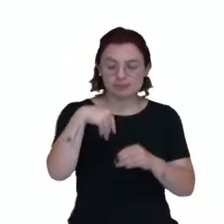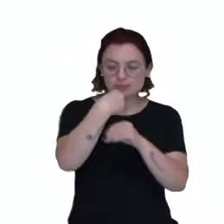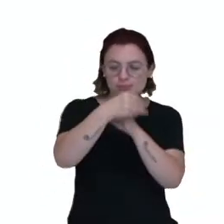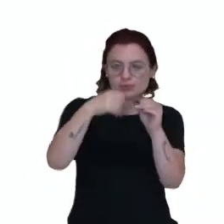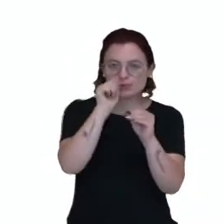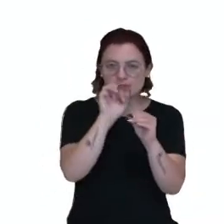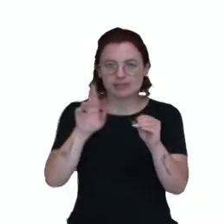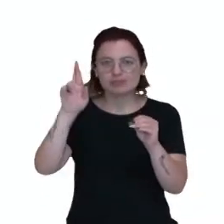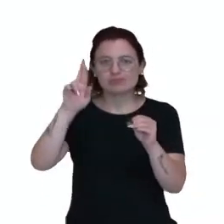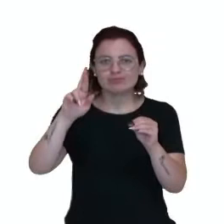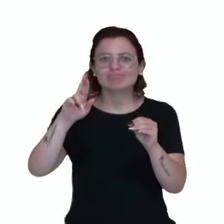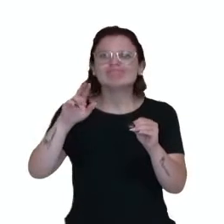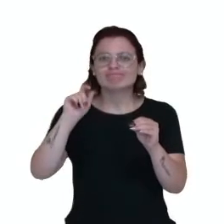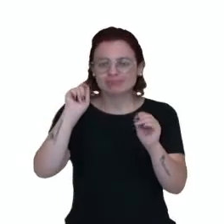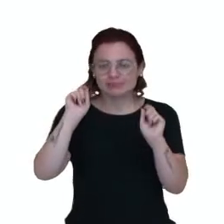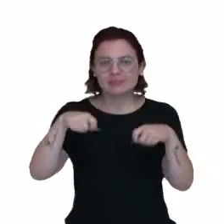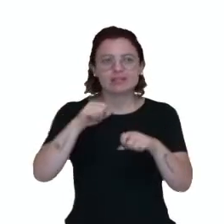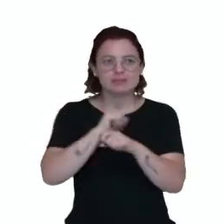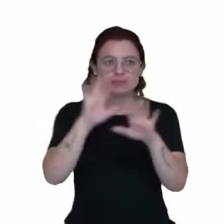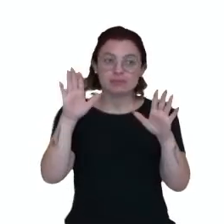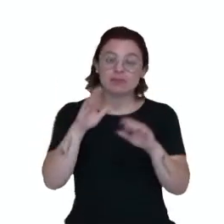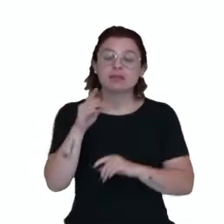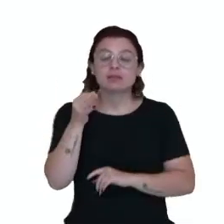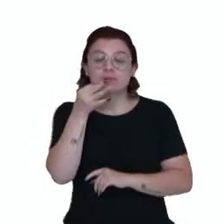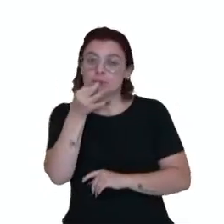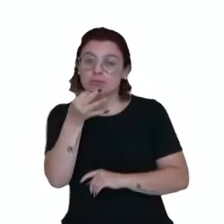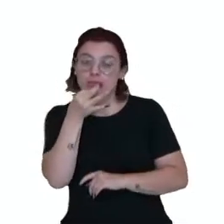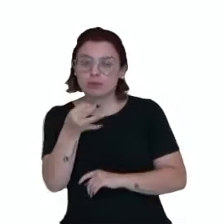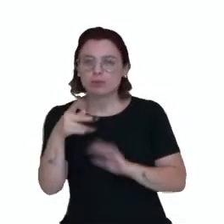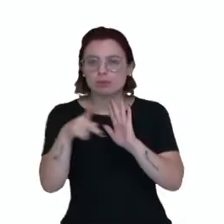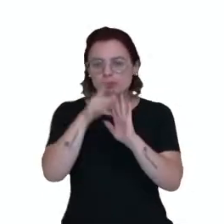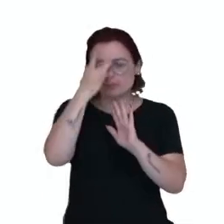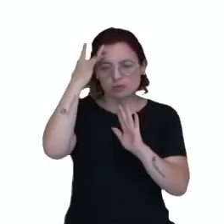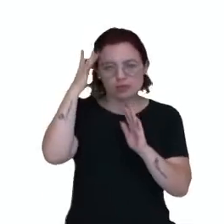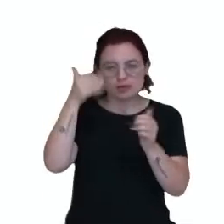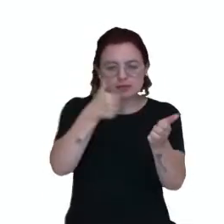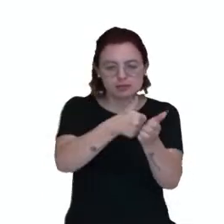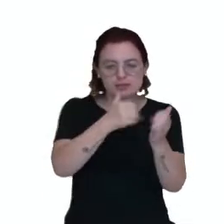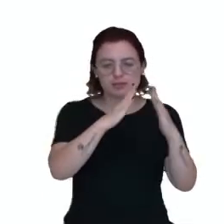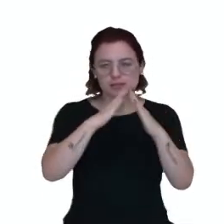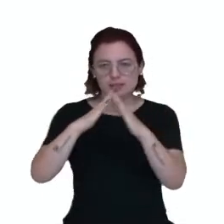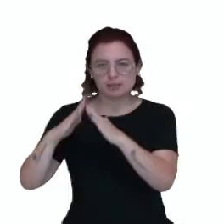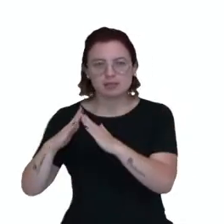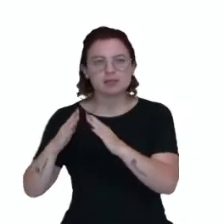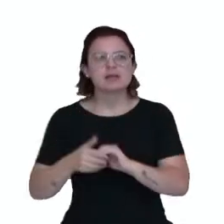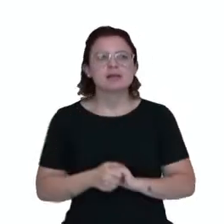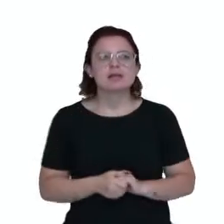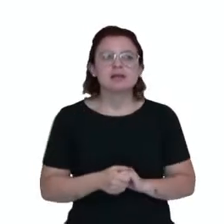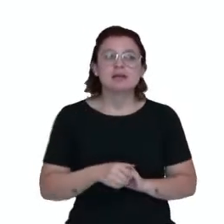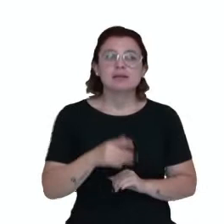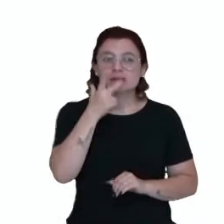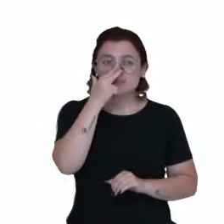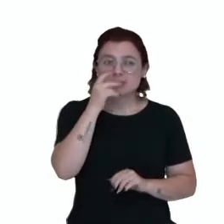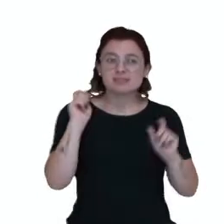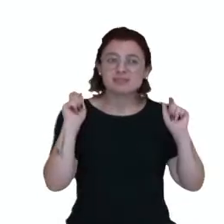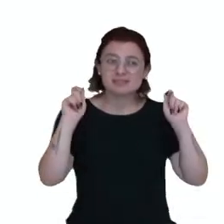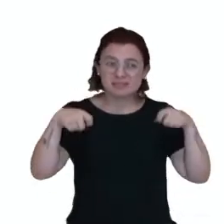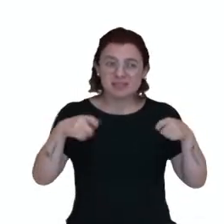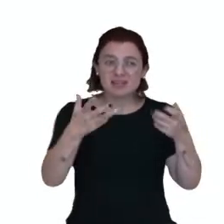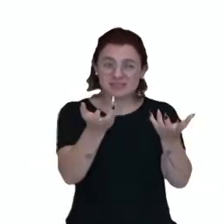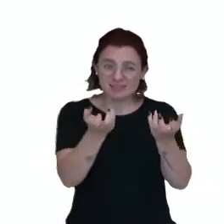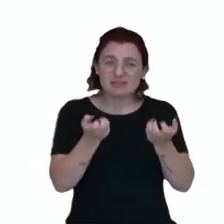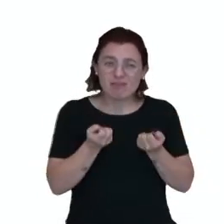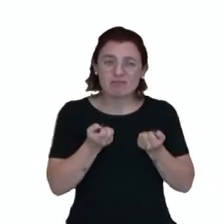a hipótese dos moradores sobre a possível causa do acidente é